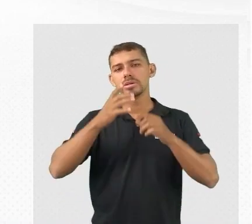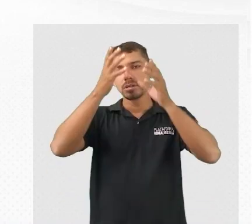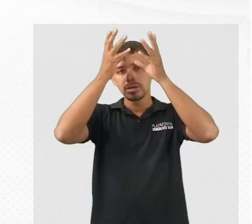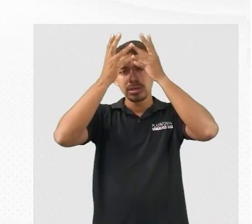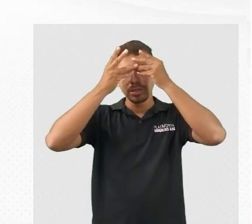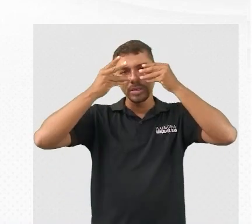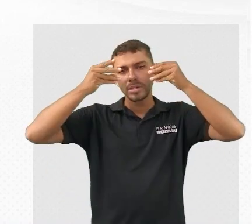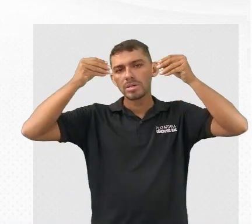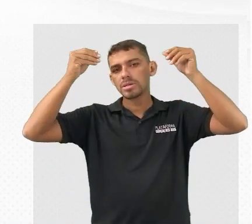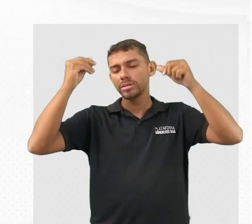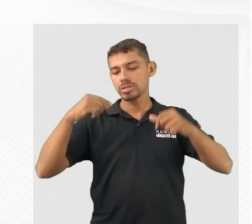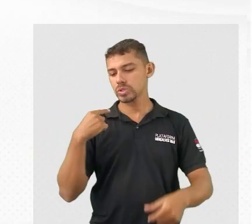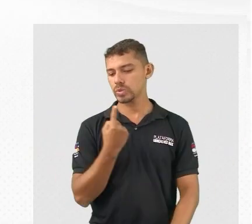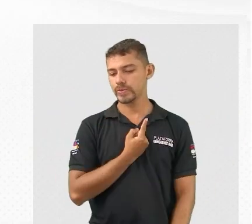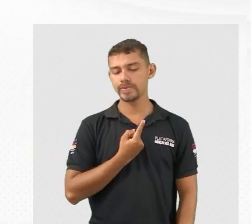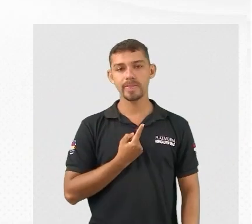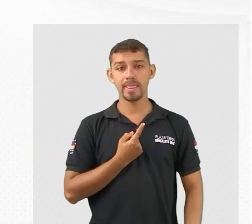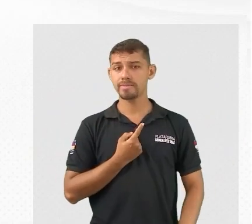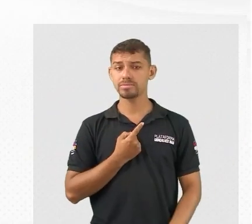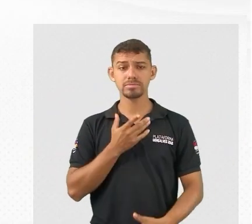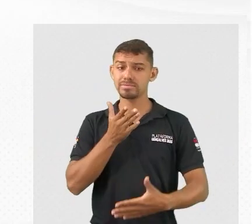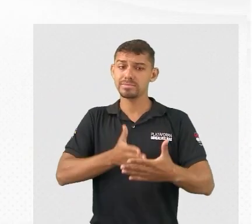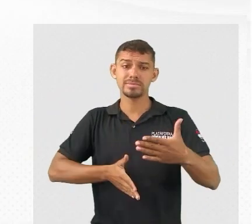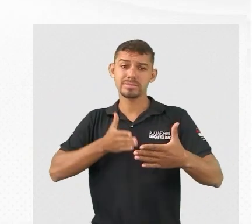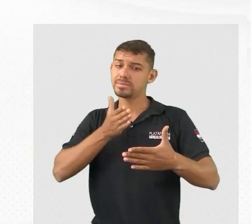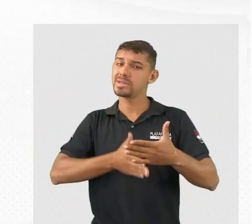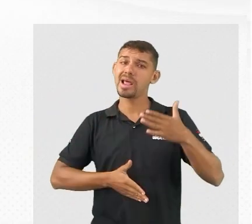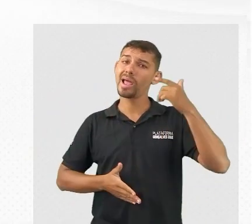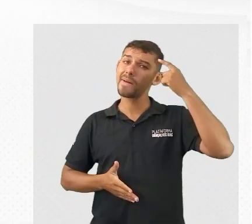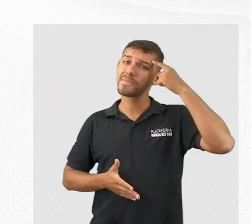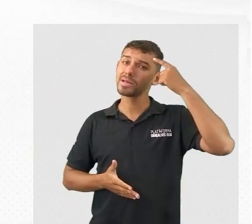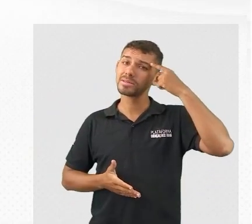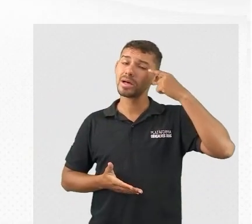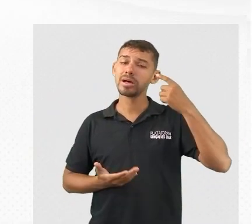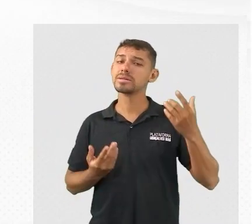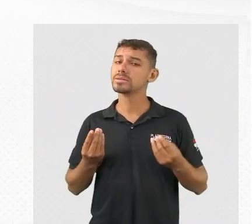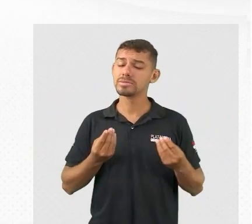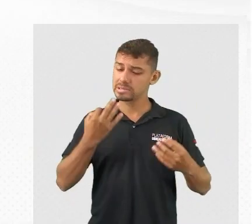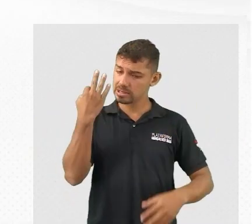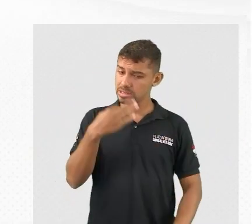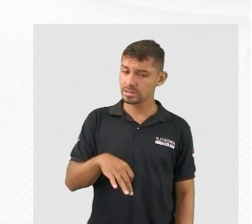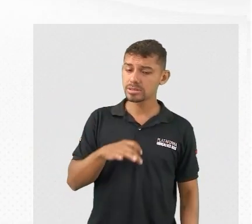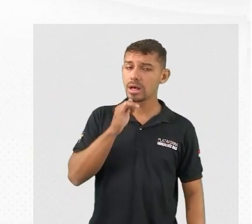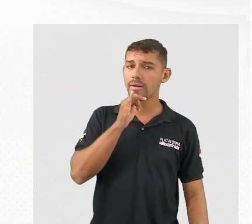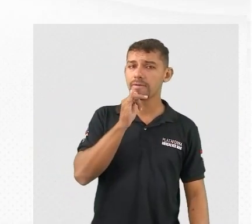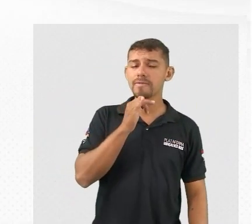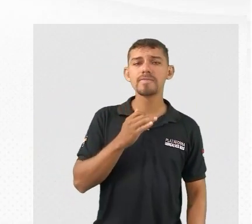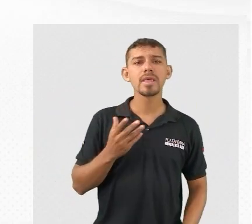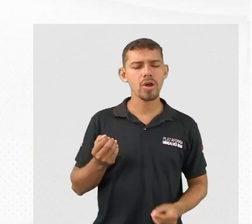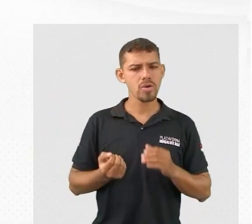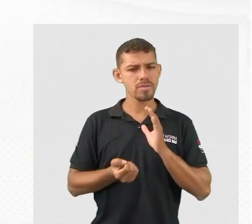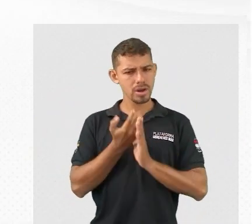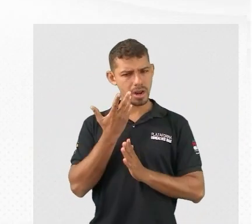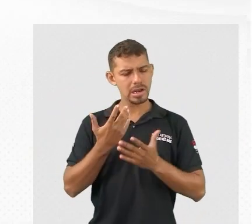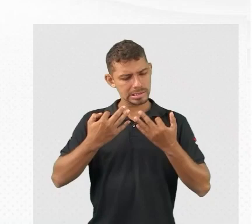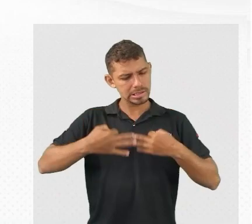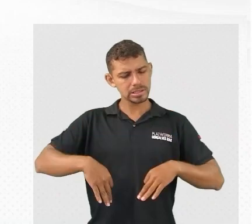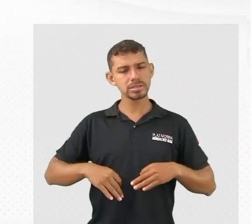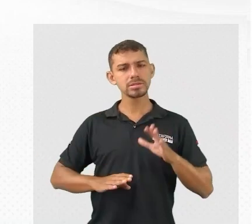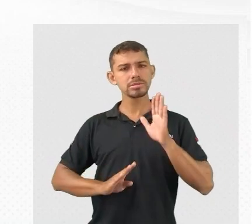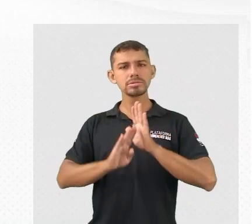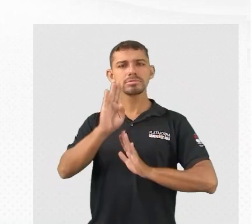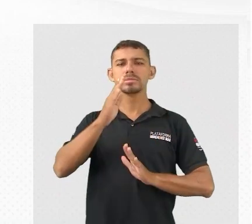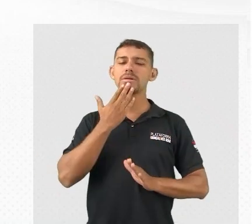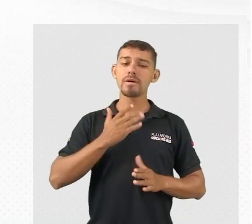nossa existência, porque ele nos impede, né, de pensar exatamente como criar condições de superar